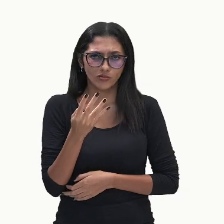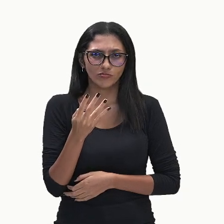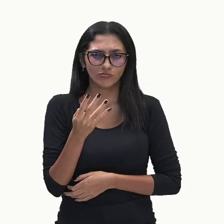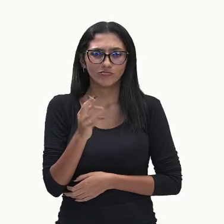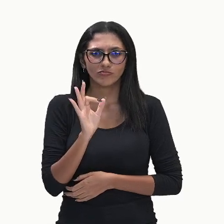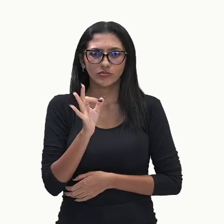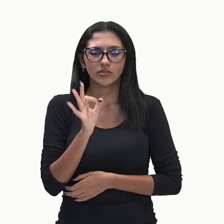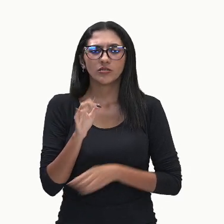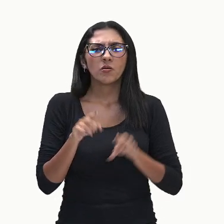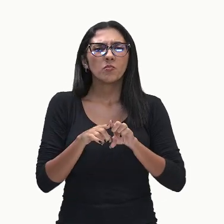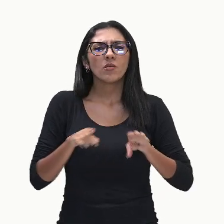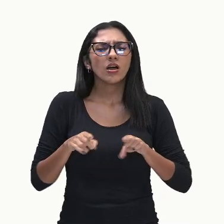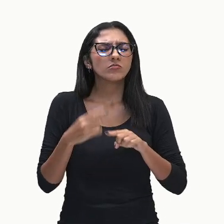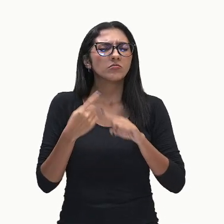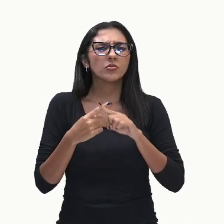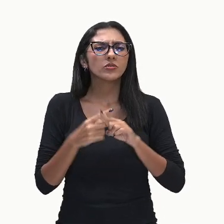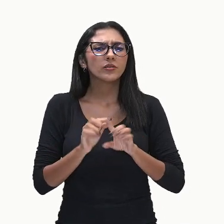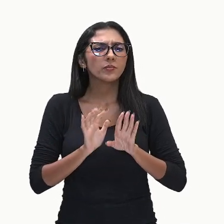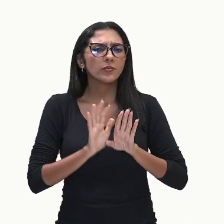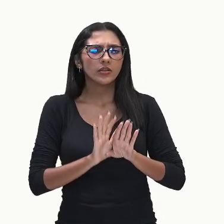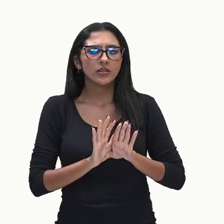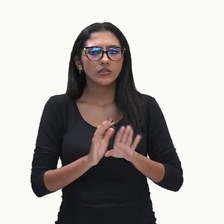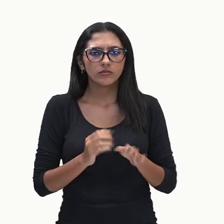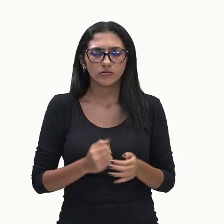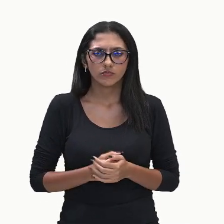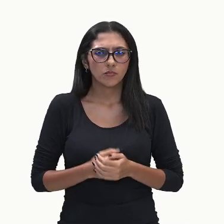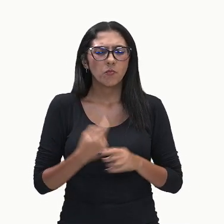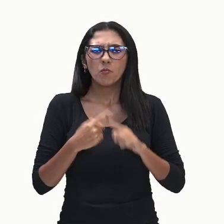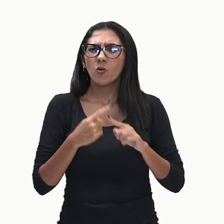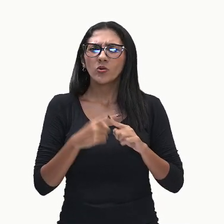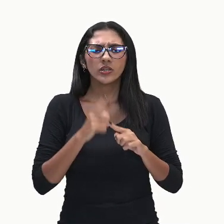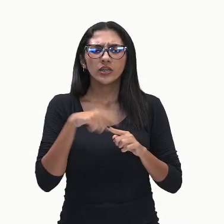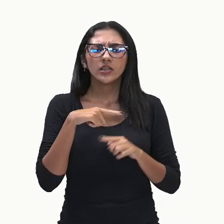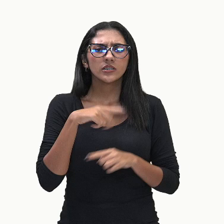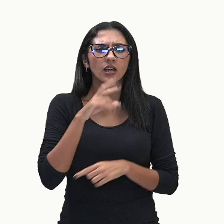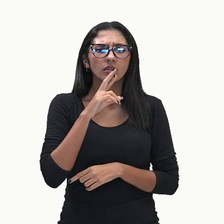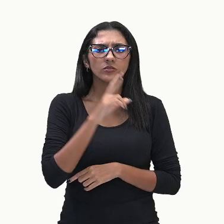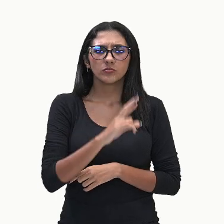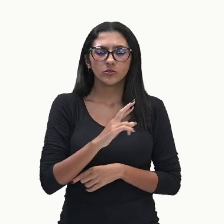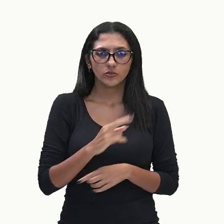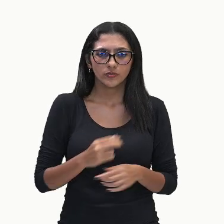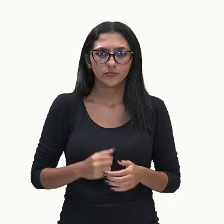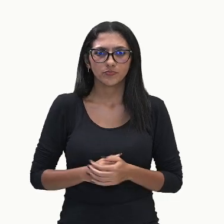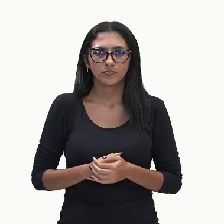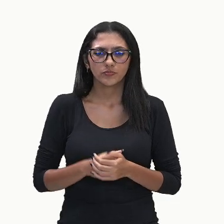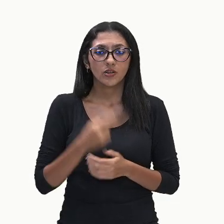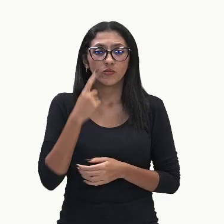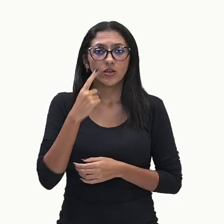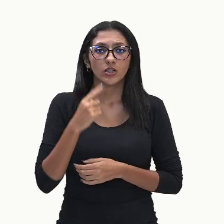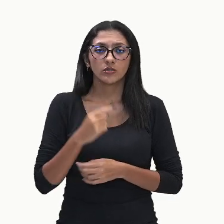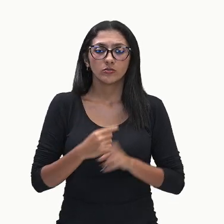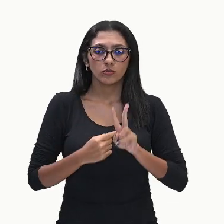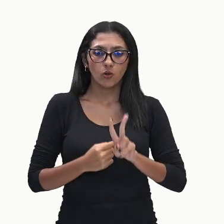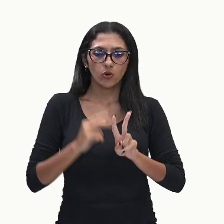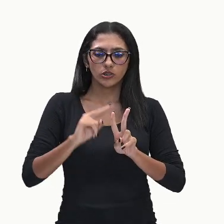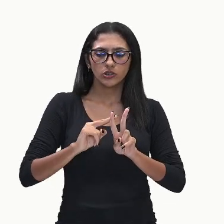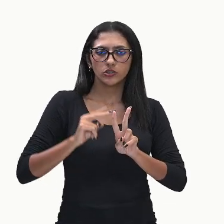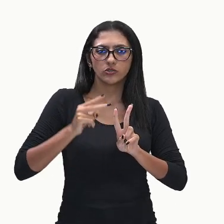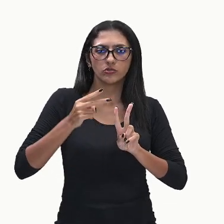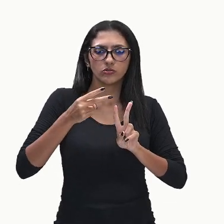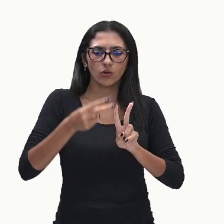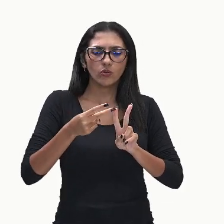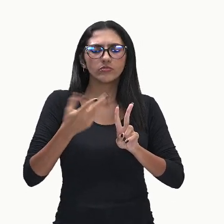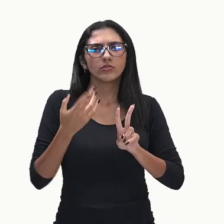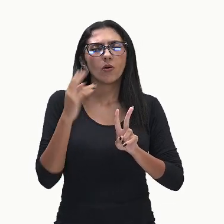por que 2 ao quadrado é igual a 4? Porque como o expoente é 2 aqui em cima, eu tenho que 2